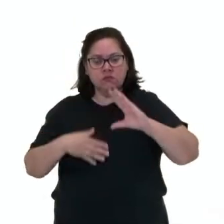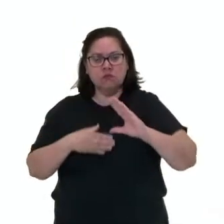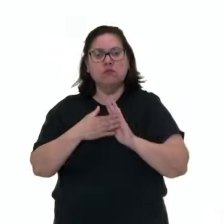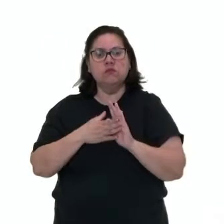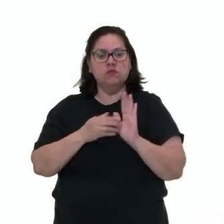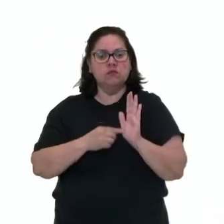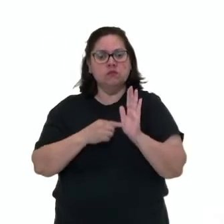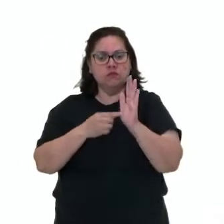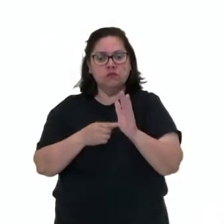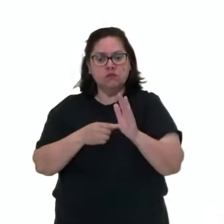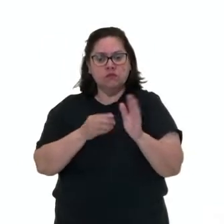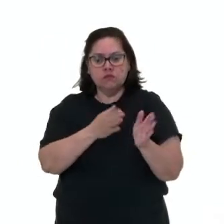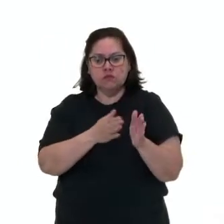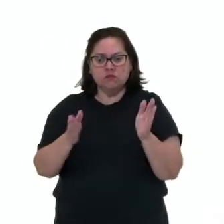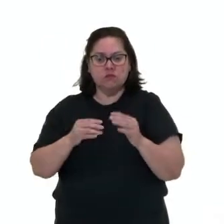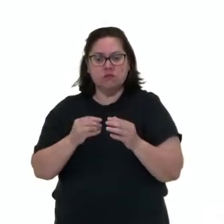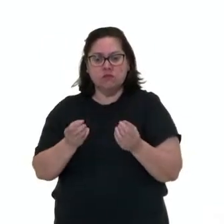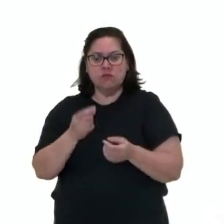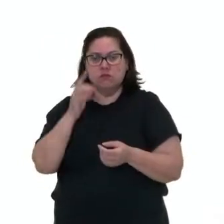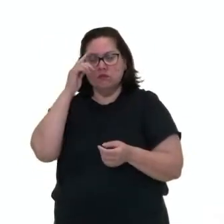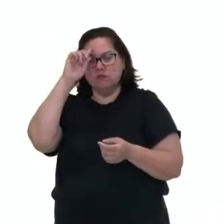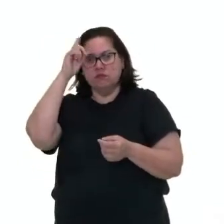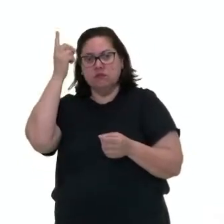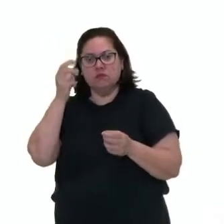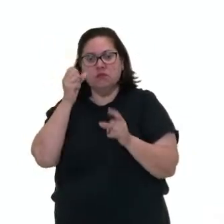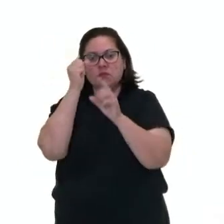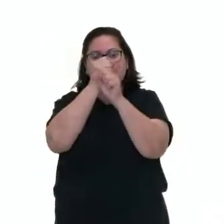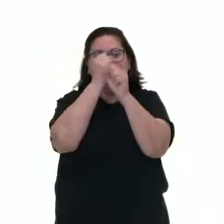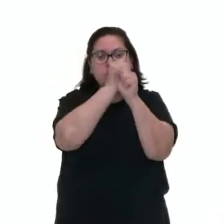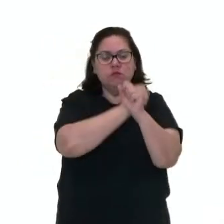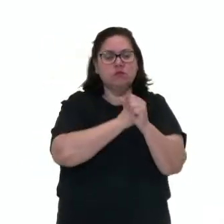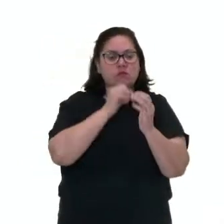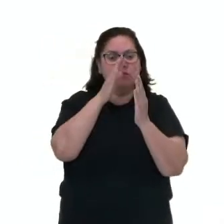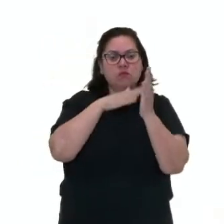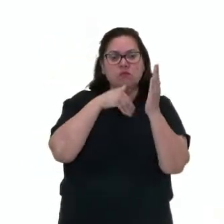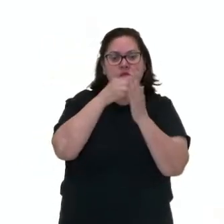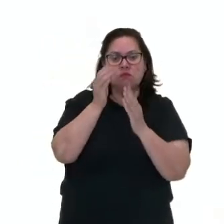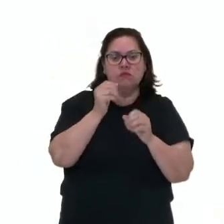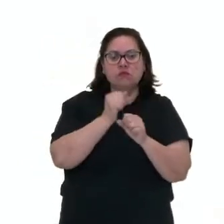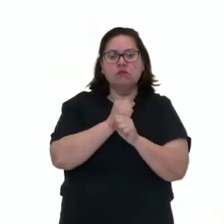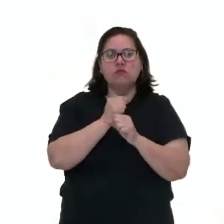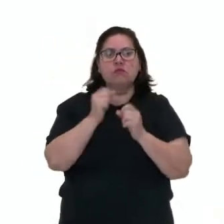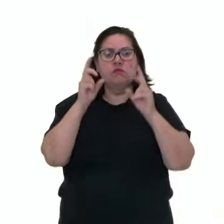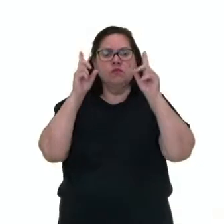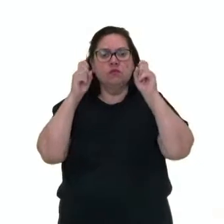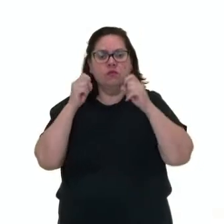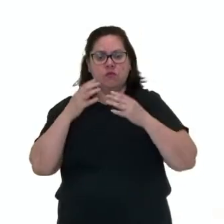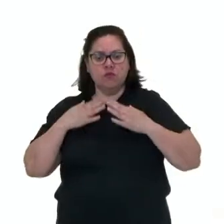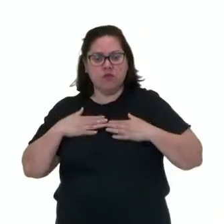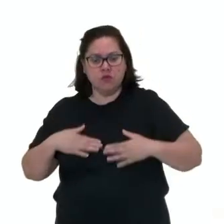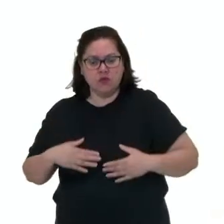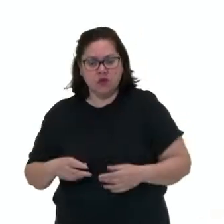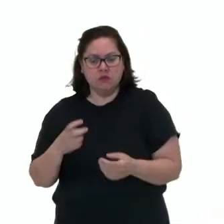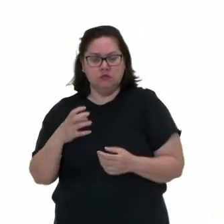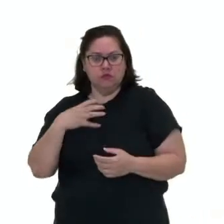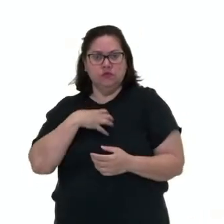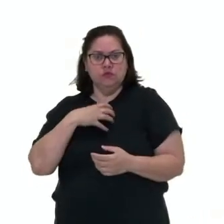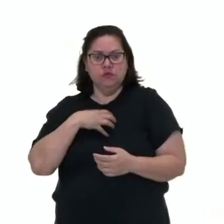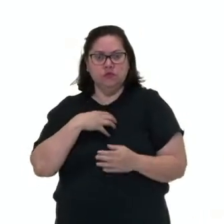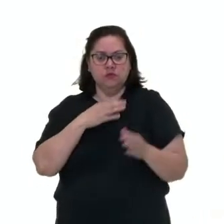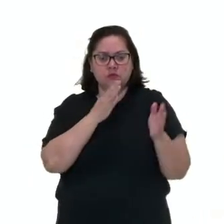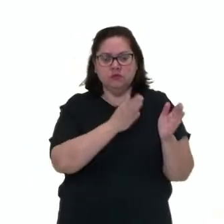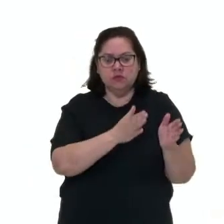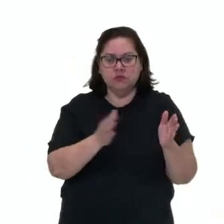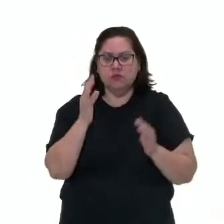ela foi realizada. Por meio de pinturas, esculturas, fotografias, filmes, podemos saber dos hábitos, vestimentos e também dos padrões de beleza de cada período